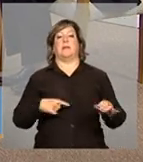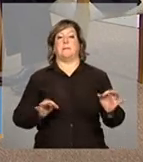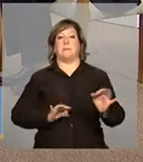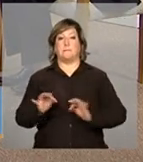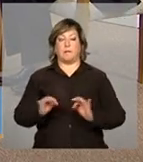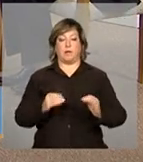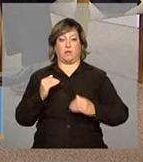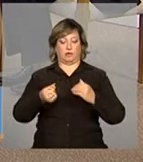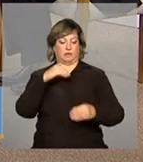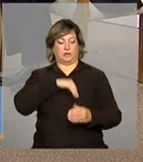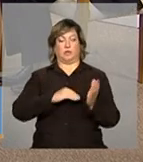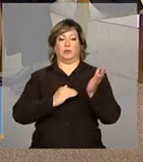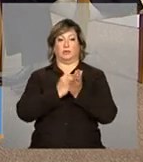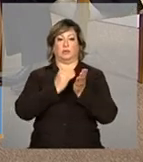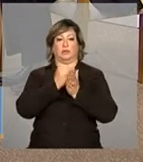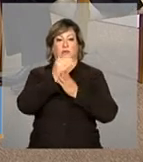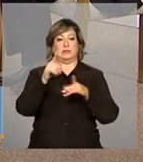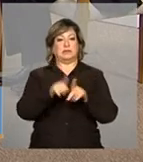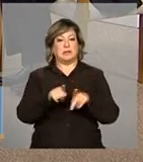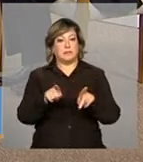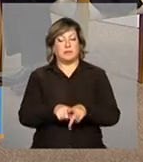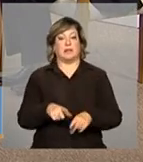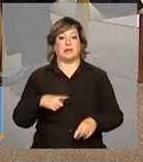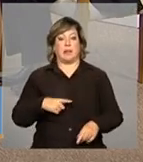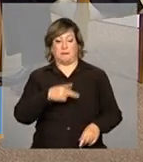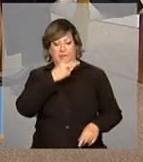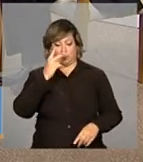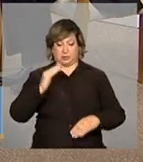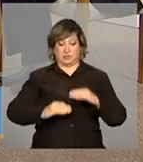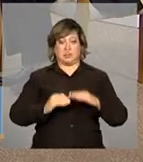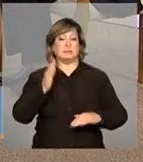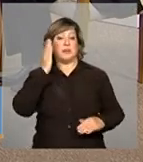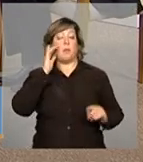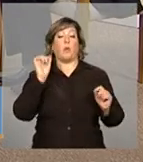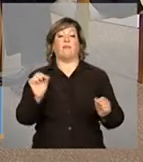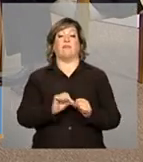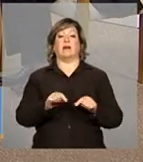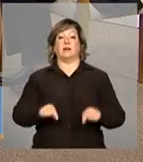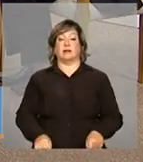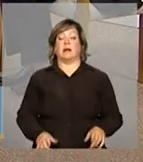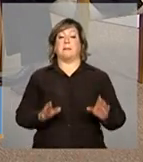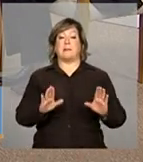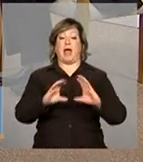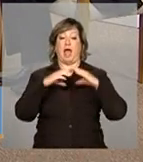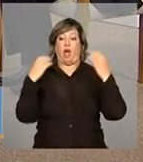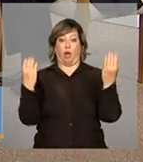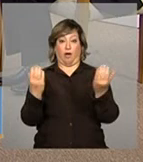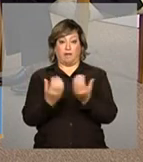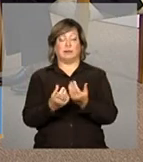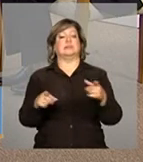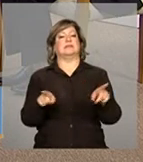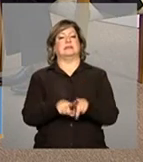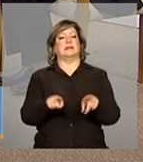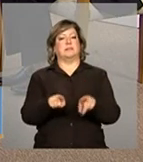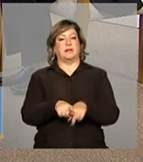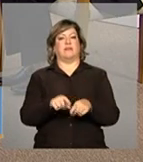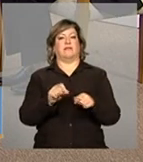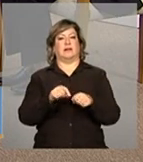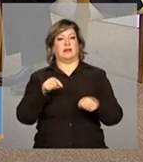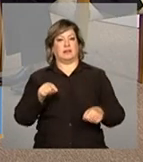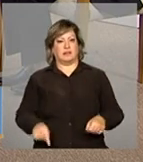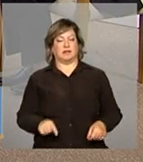plano de progressão salarial também tem que capacitação para saber o que está fazendo ali mas a conferência tá trabalhando também isso a questão